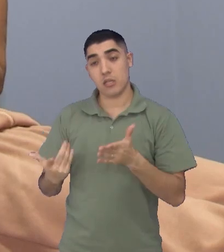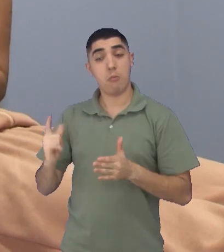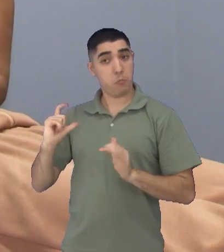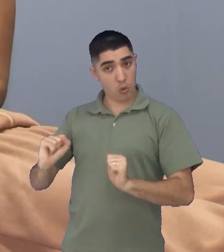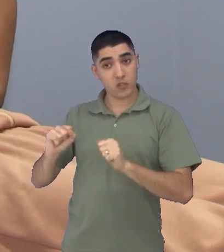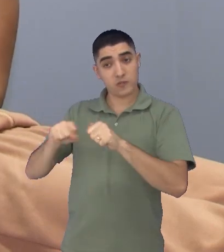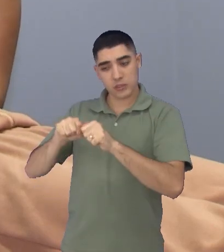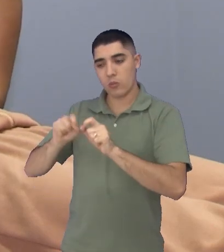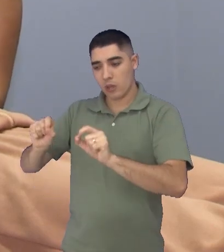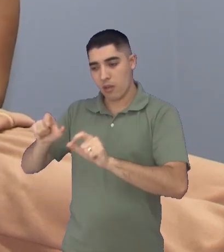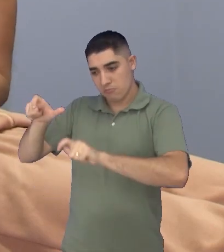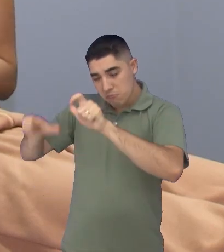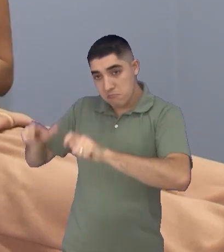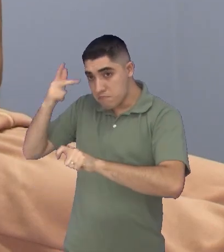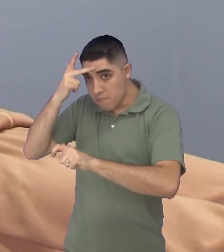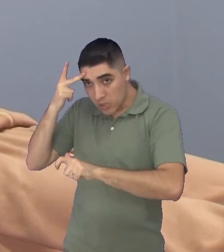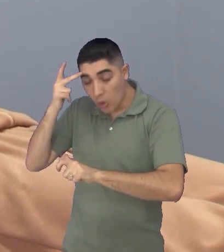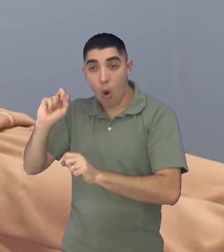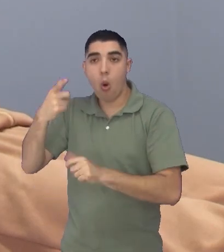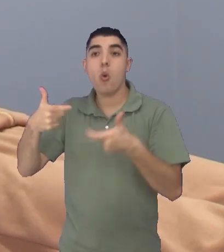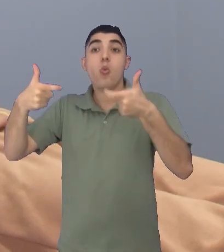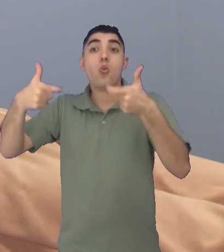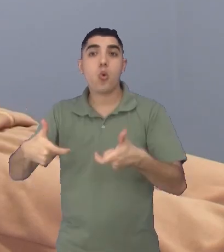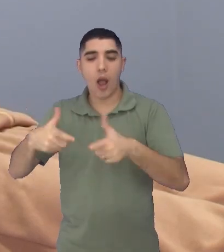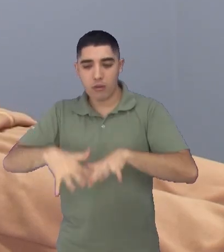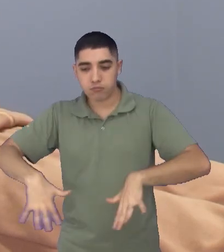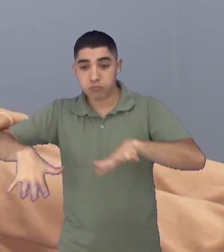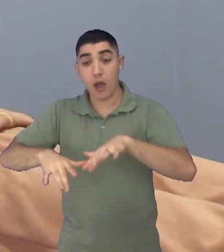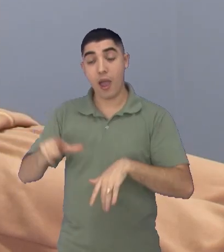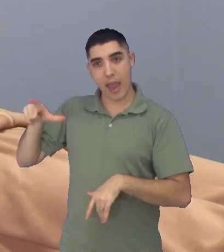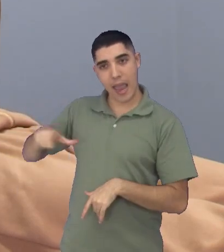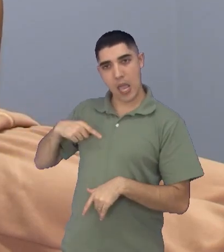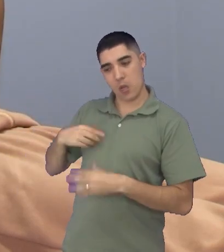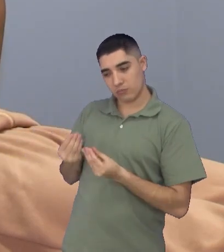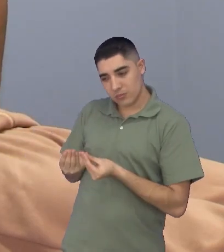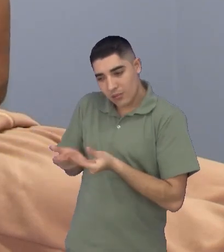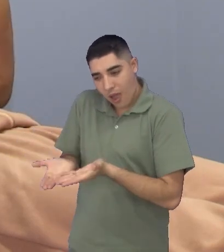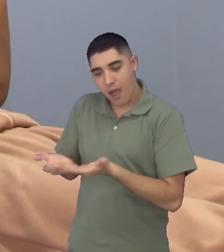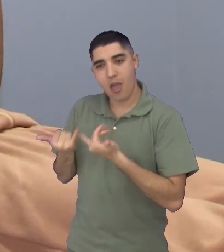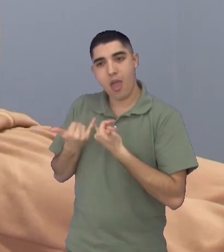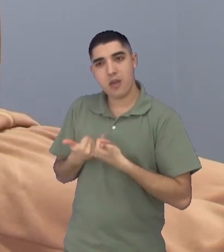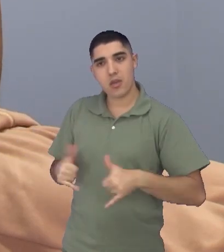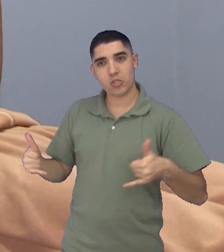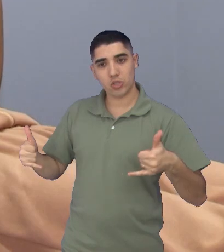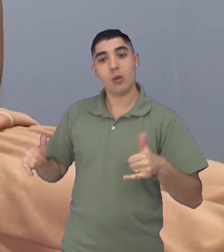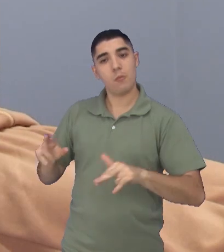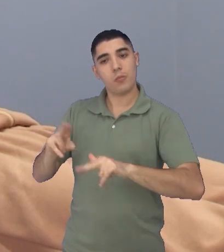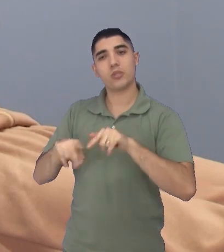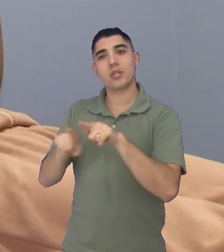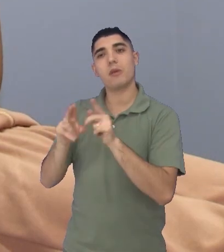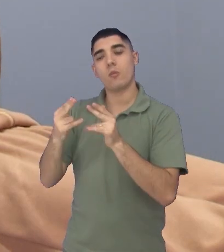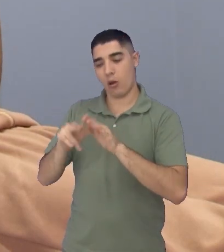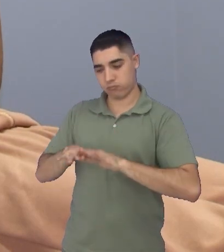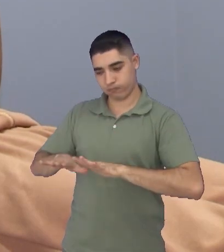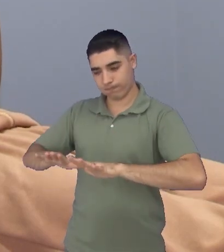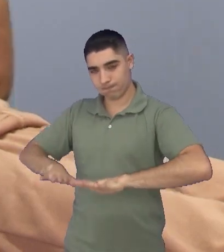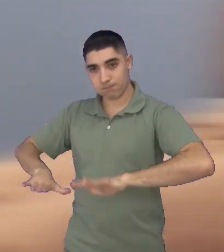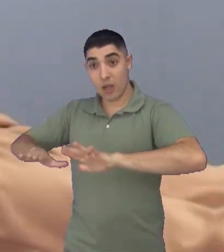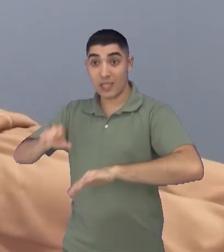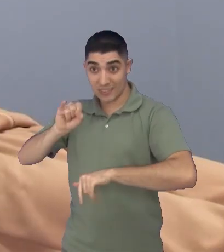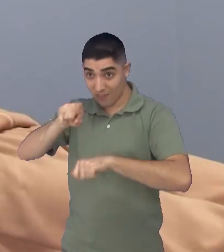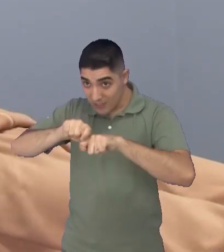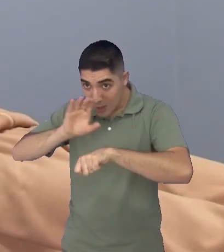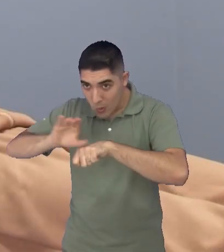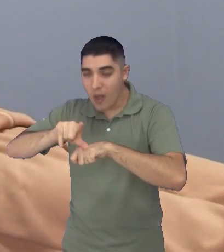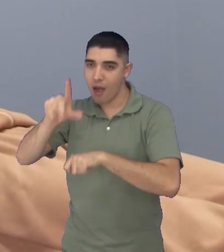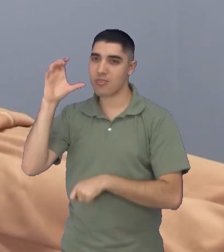ambientes quanto no cliente. Então, ela recebeu a energia também junto com esse símbolo que... dentro do curso você vai aprender. E